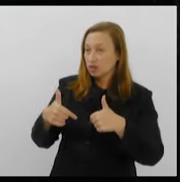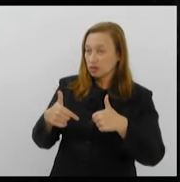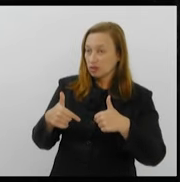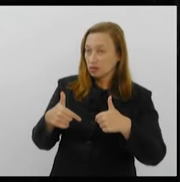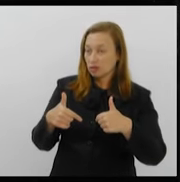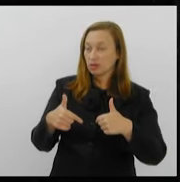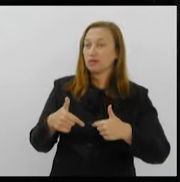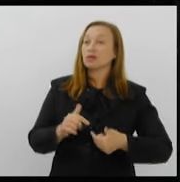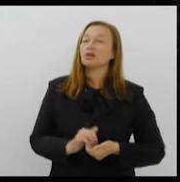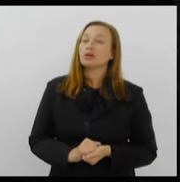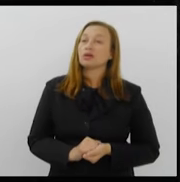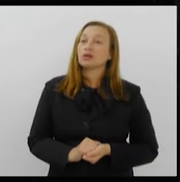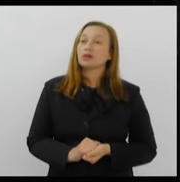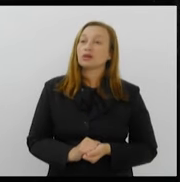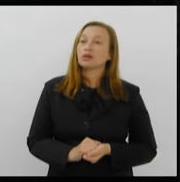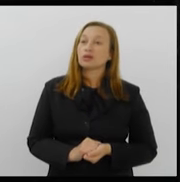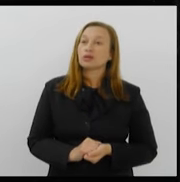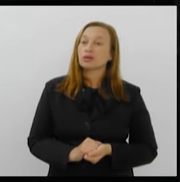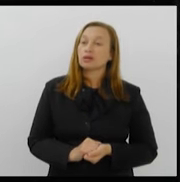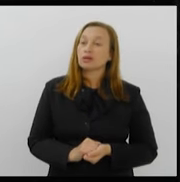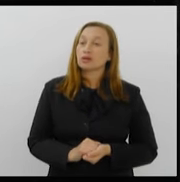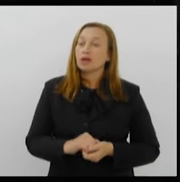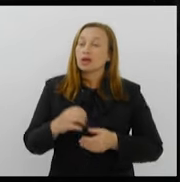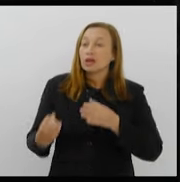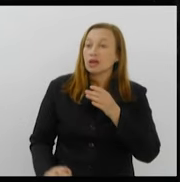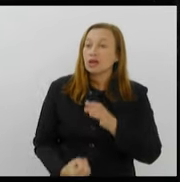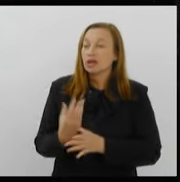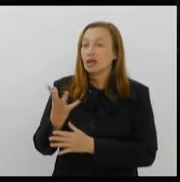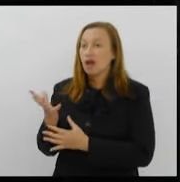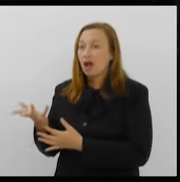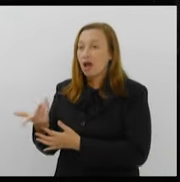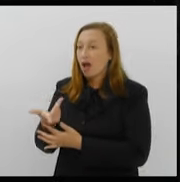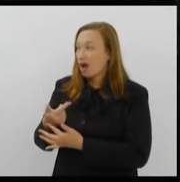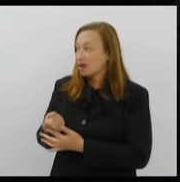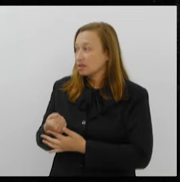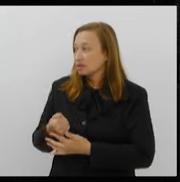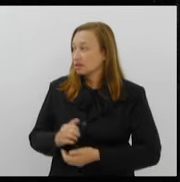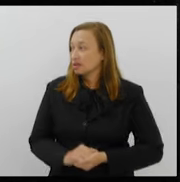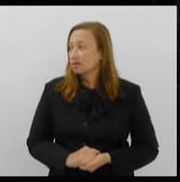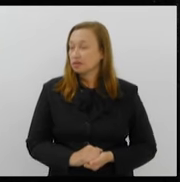que forma a arte, constitui